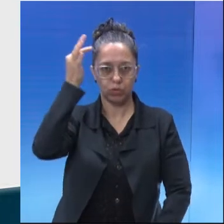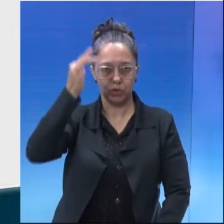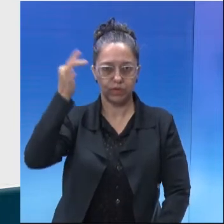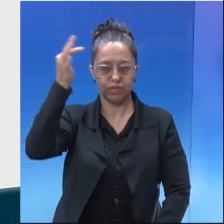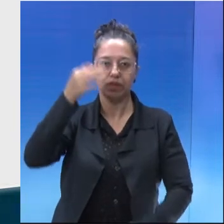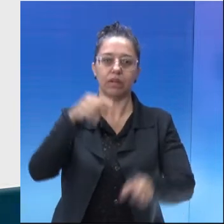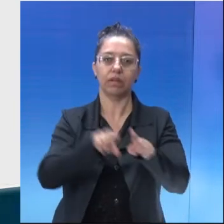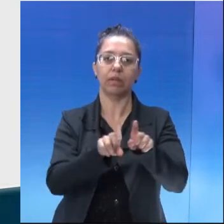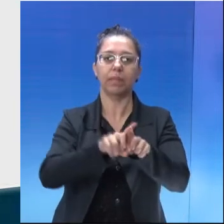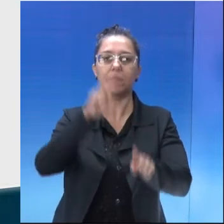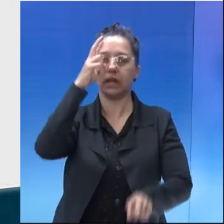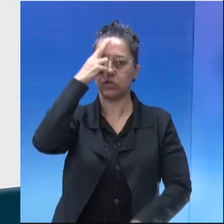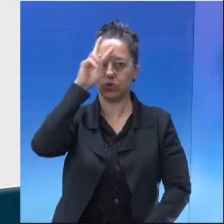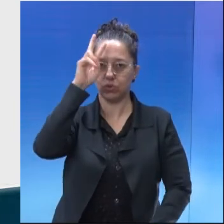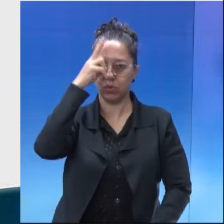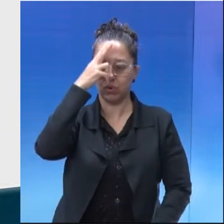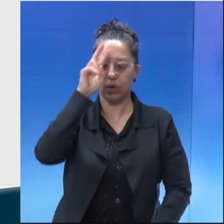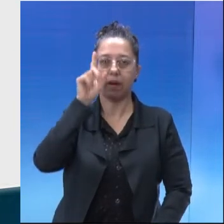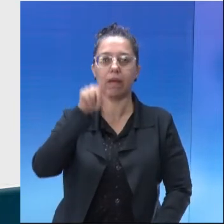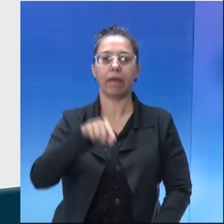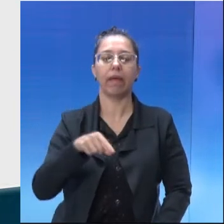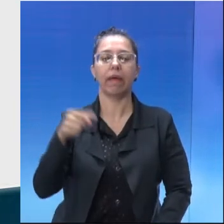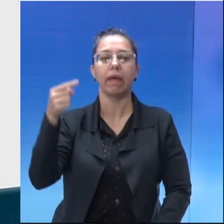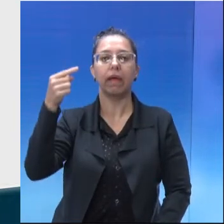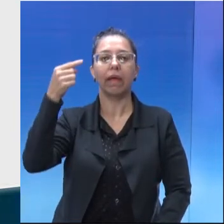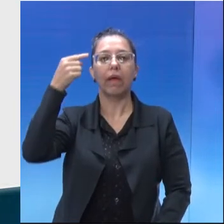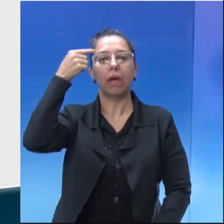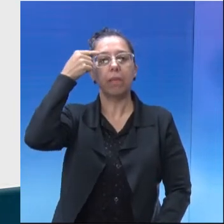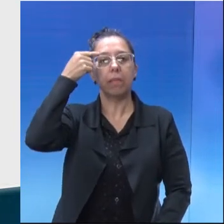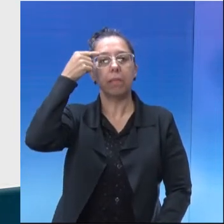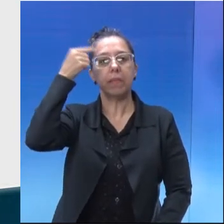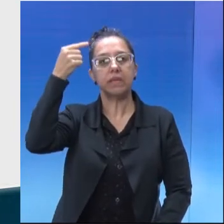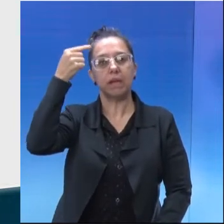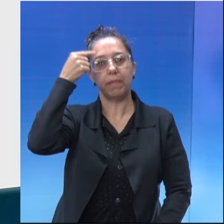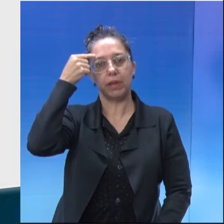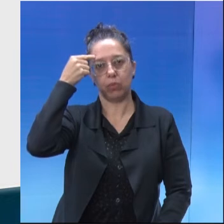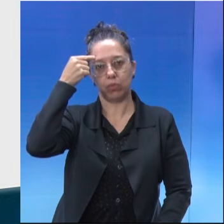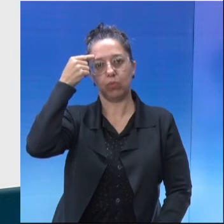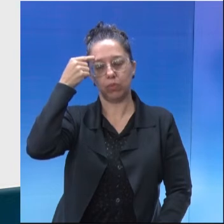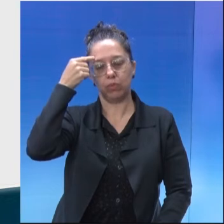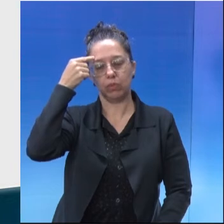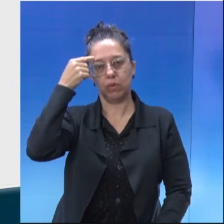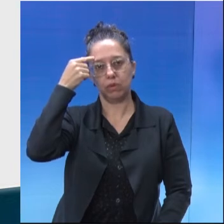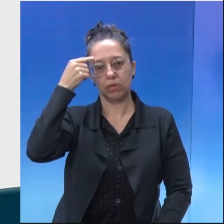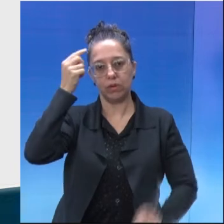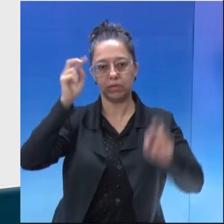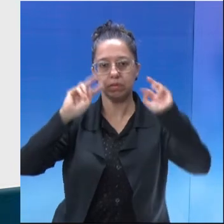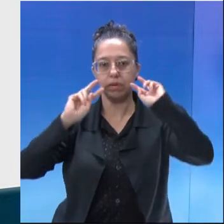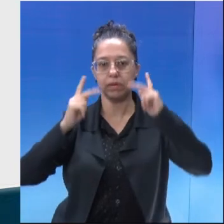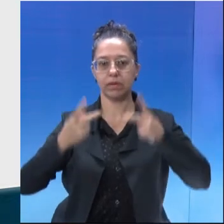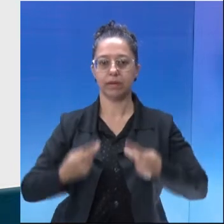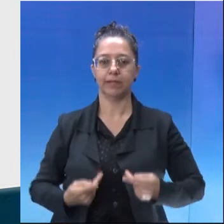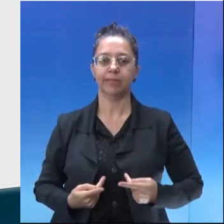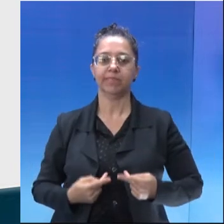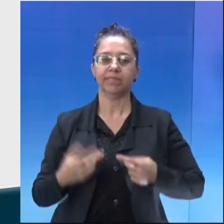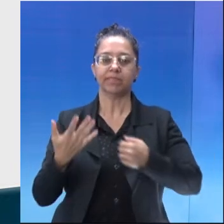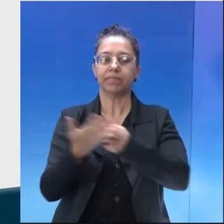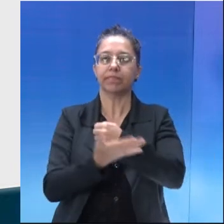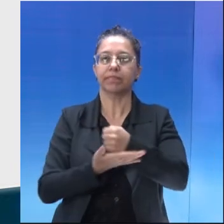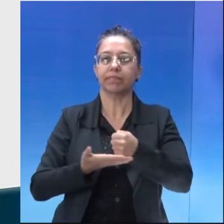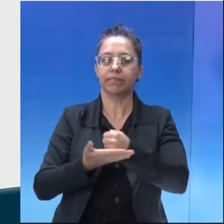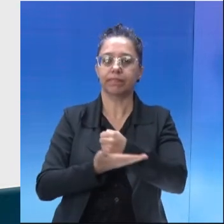filosofia, mas na história, ela é voltada pelo pensamento humano ter encontrado bases